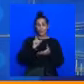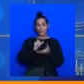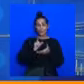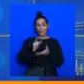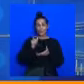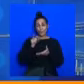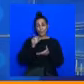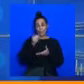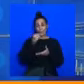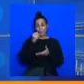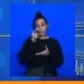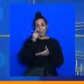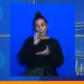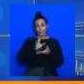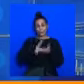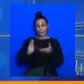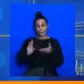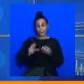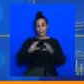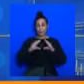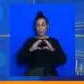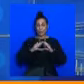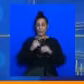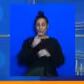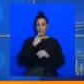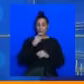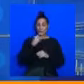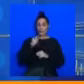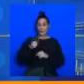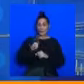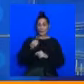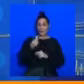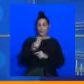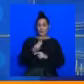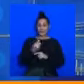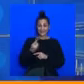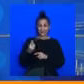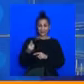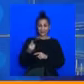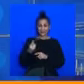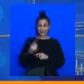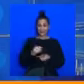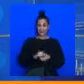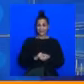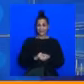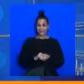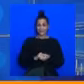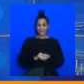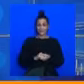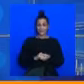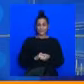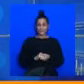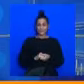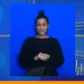chances. Bola vermelha, número 31. Vermelha, 31.